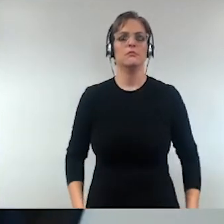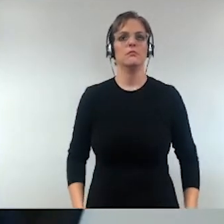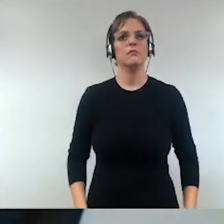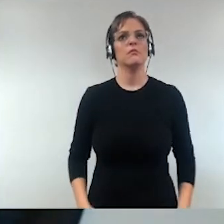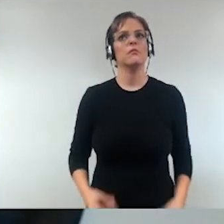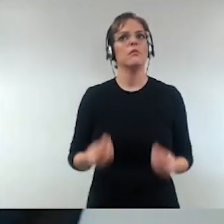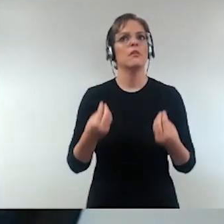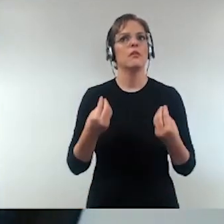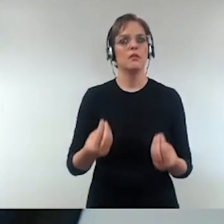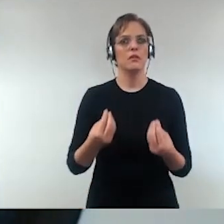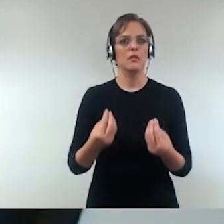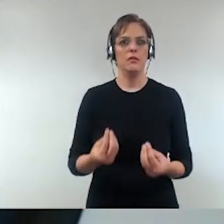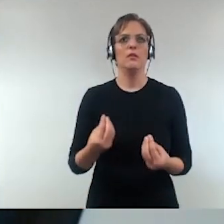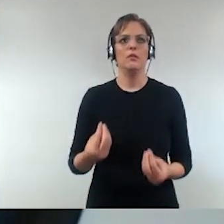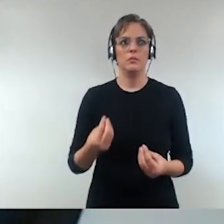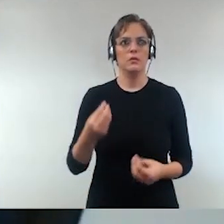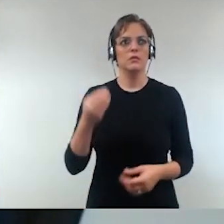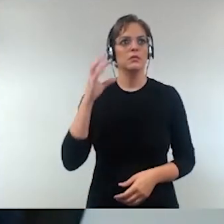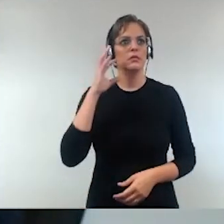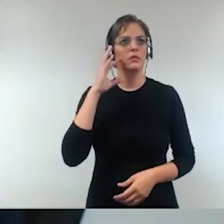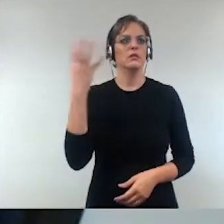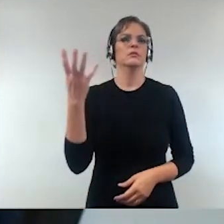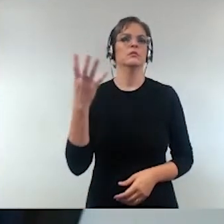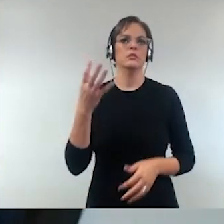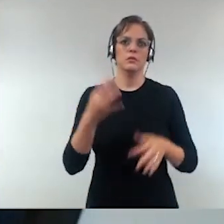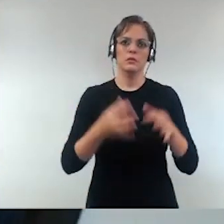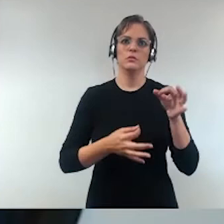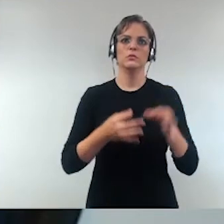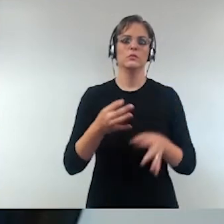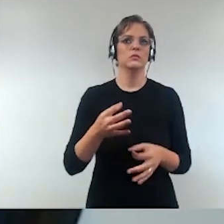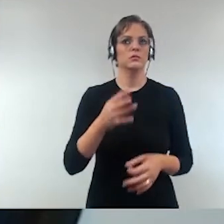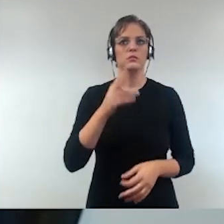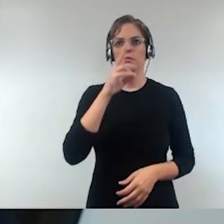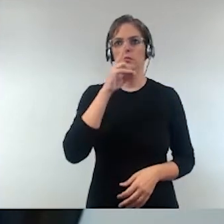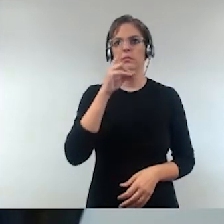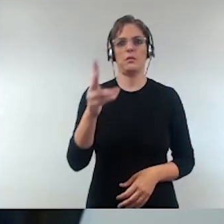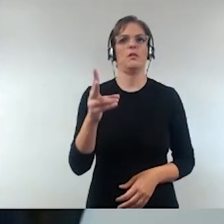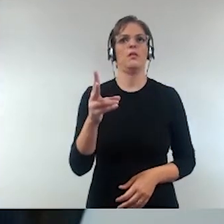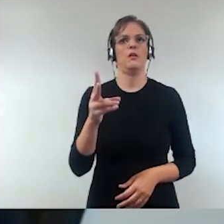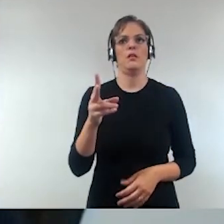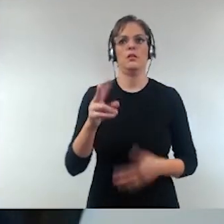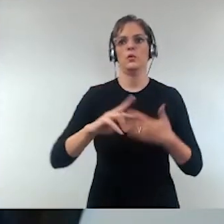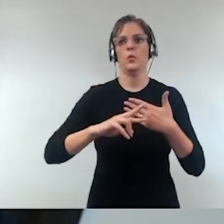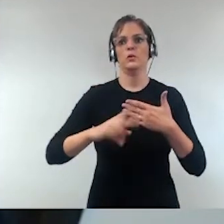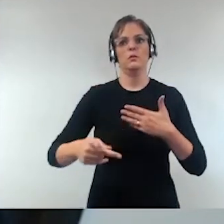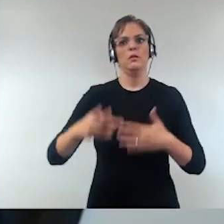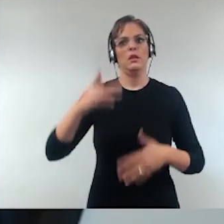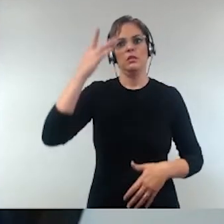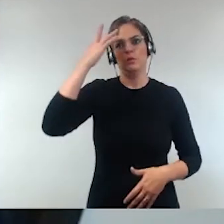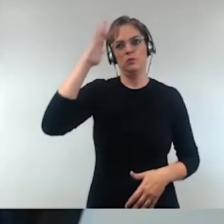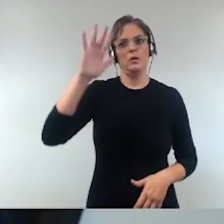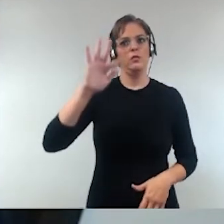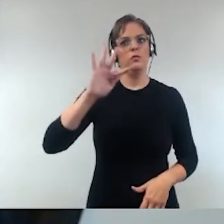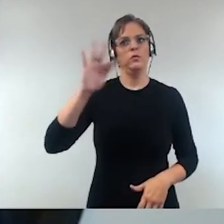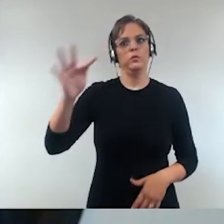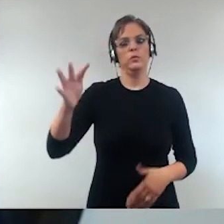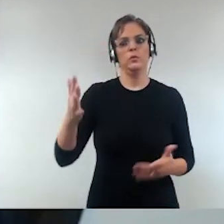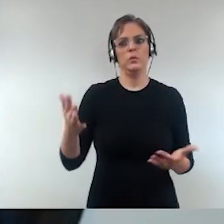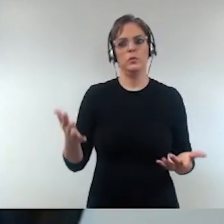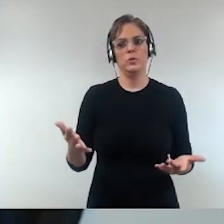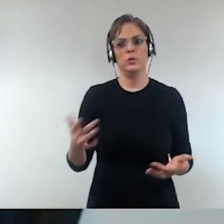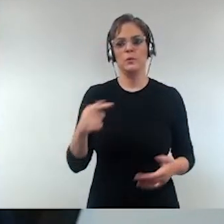de grande impacto, de enorme impacto, talvez de um impacto ainda incalculável, né? A pandemia